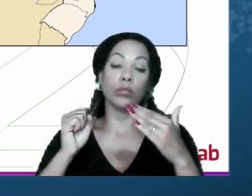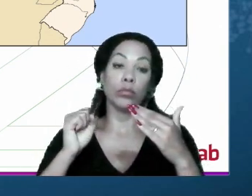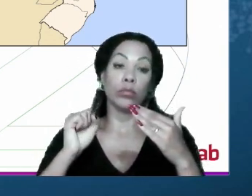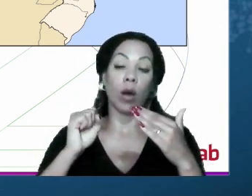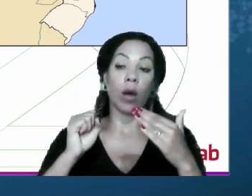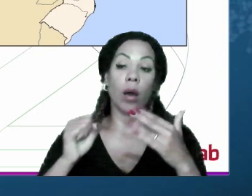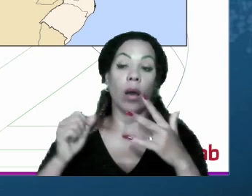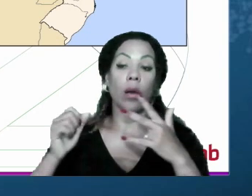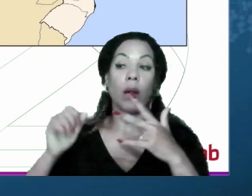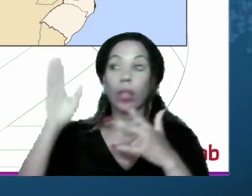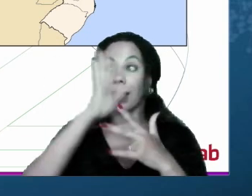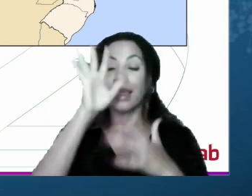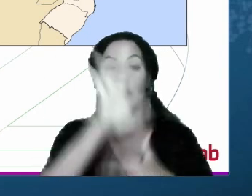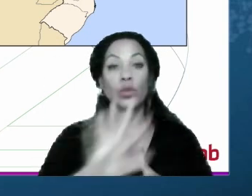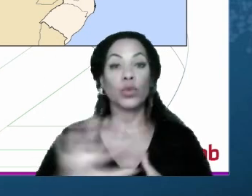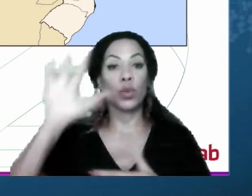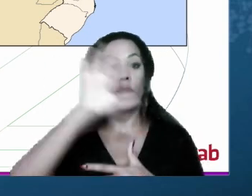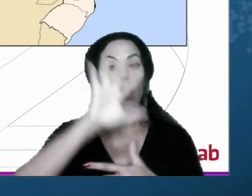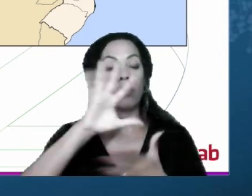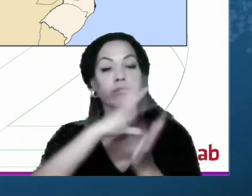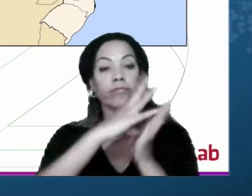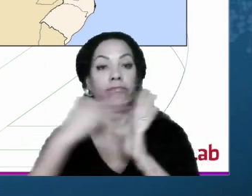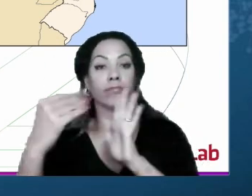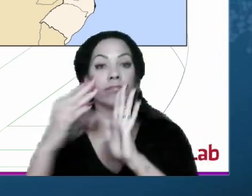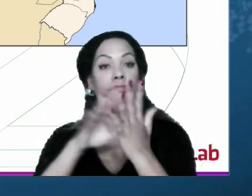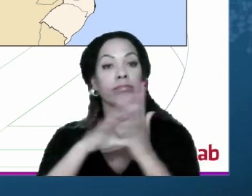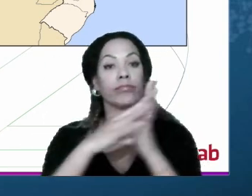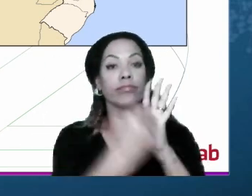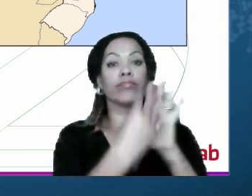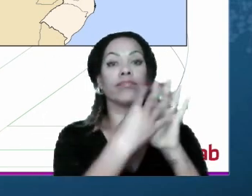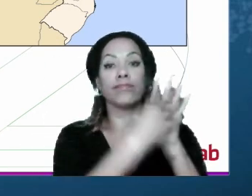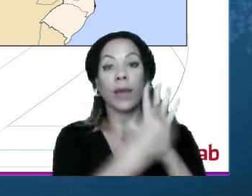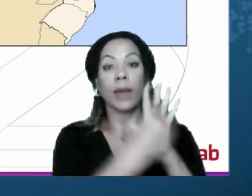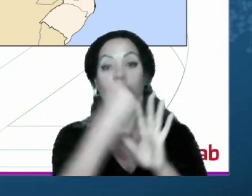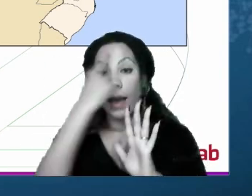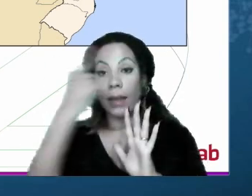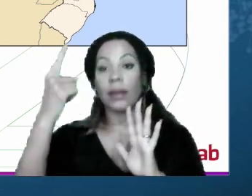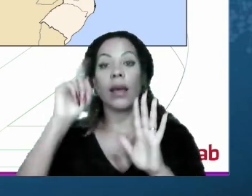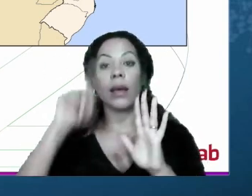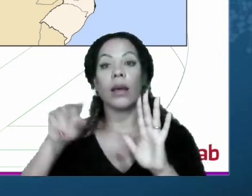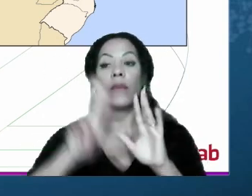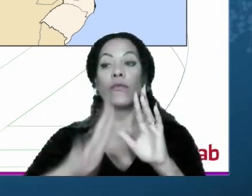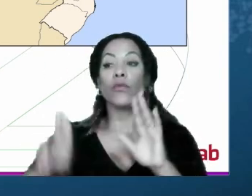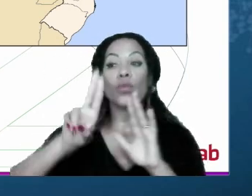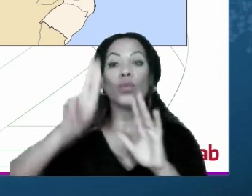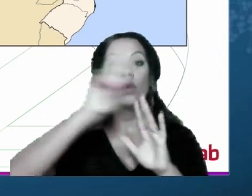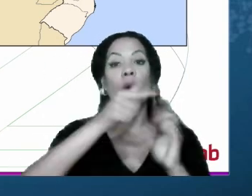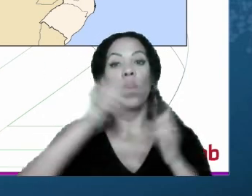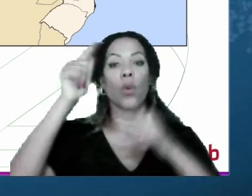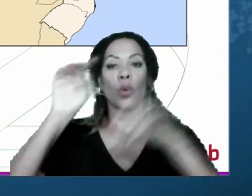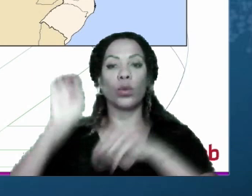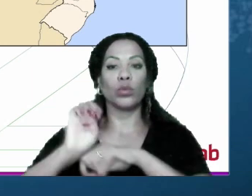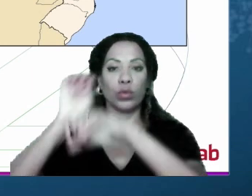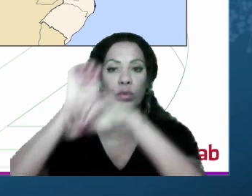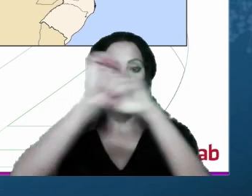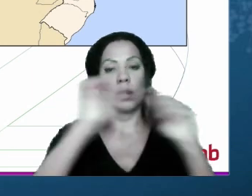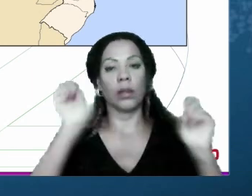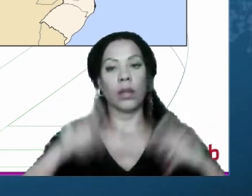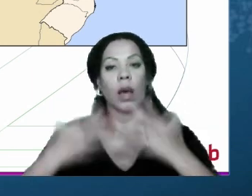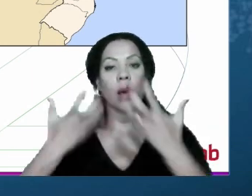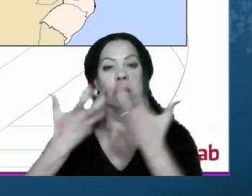replicado em nível nacional. A ideia é de que nós temos isso funcionando aqui no Rio de Janeiro, vários outros estados do Brasil podem receber